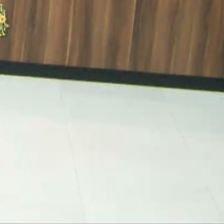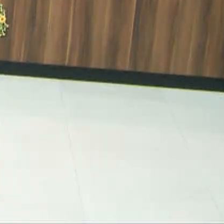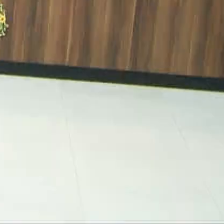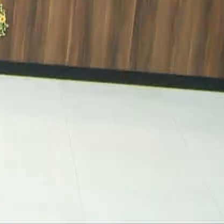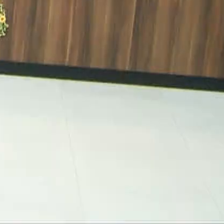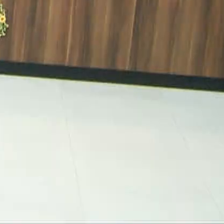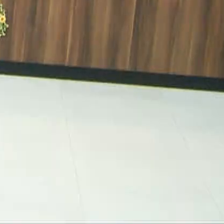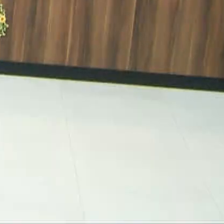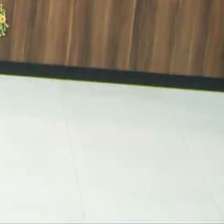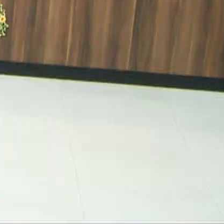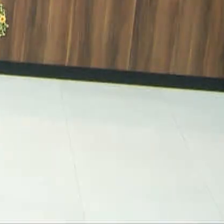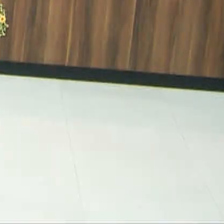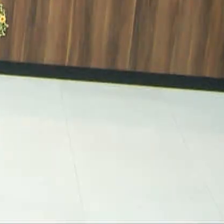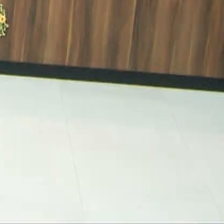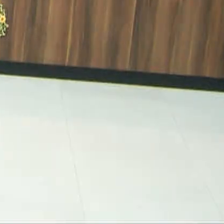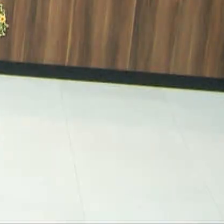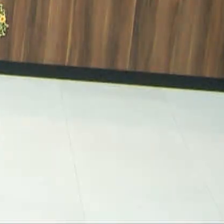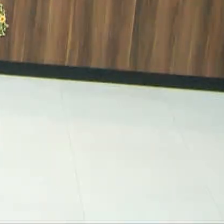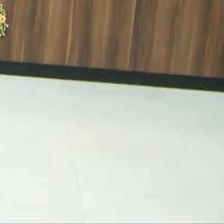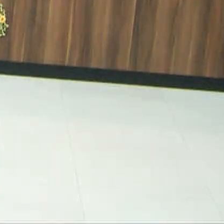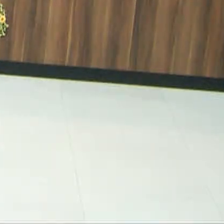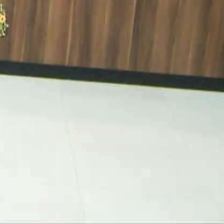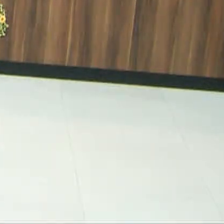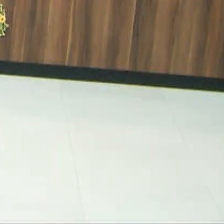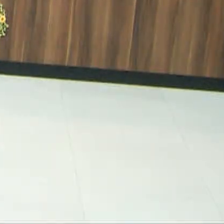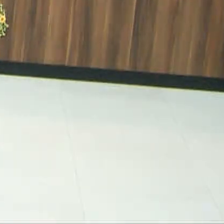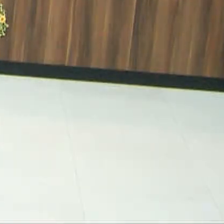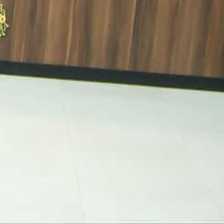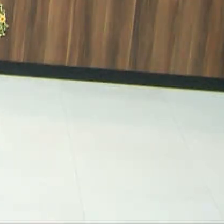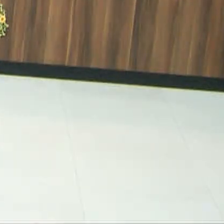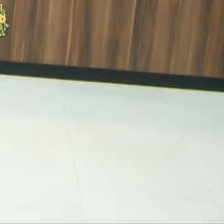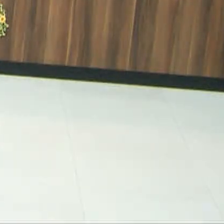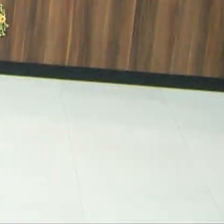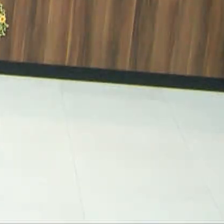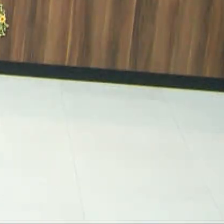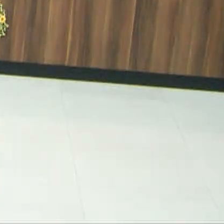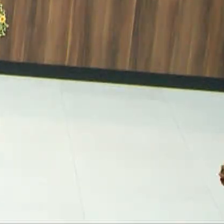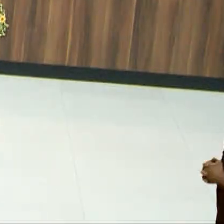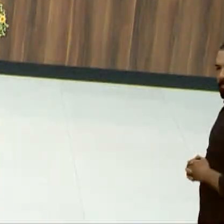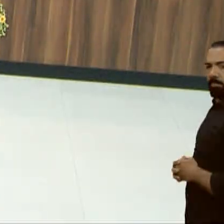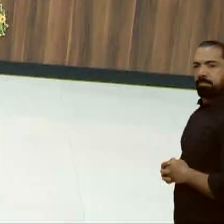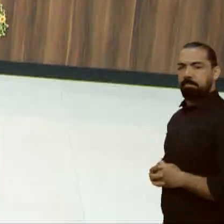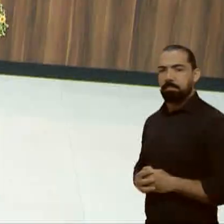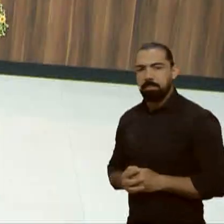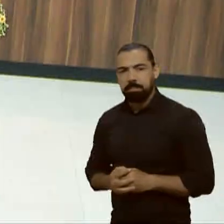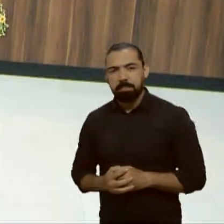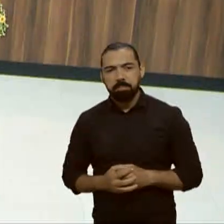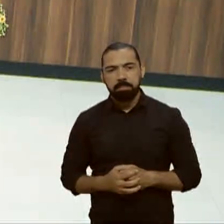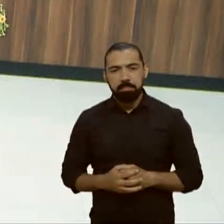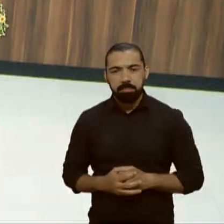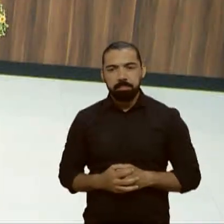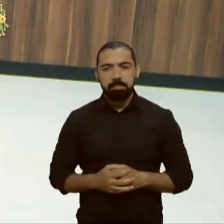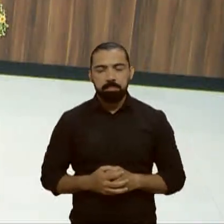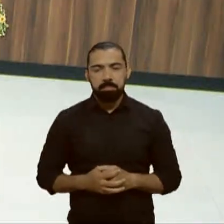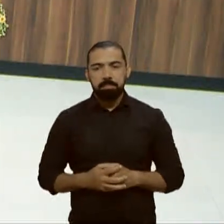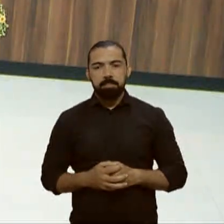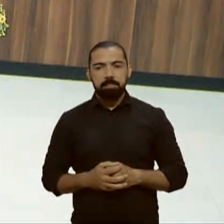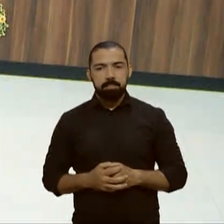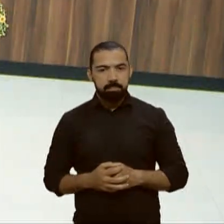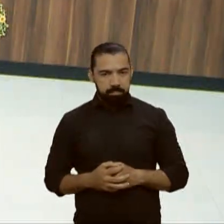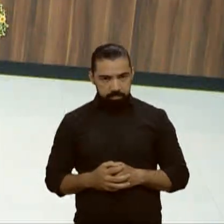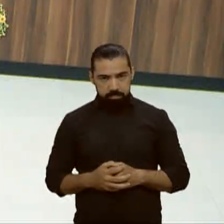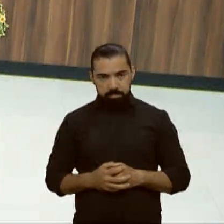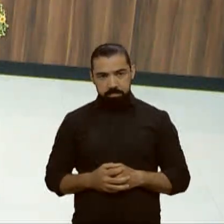e alguns dias der defeito, ele vai ter sim direito a fazer a troca daquele produto, solicitar outro, pedir um retorno do valor.